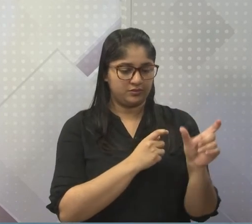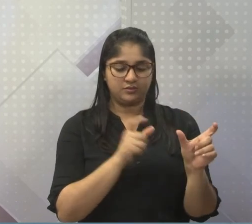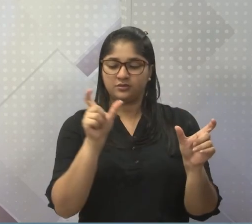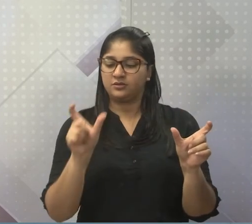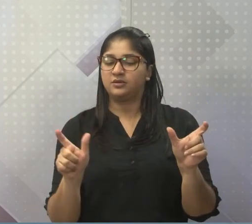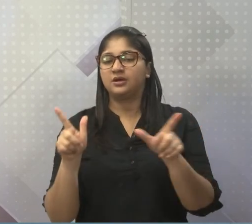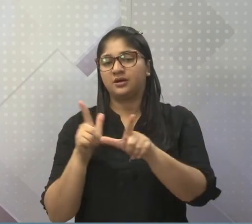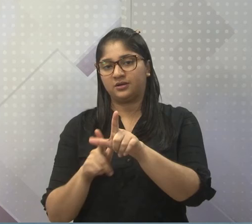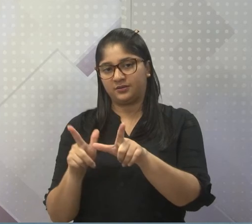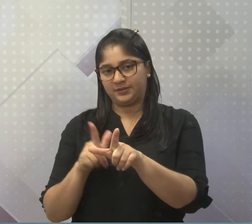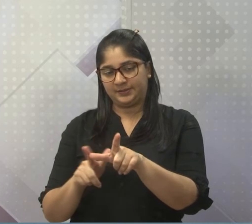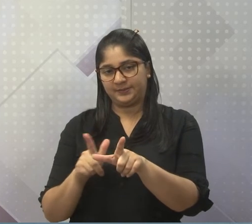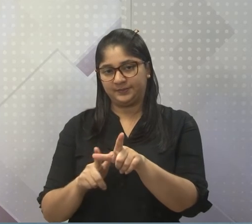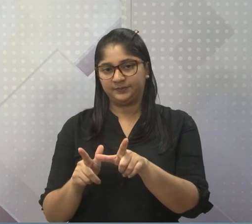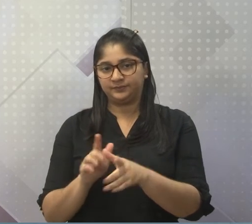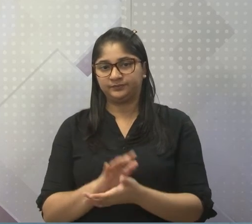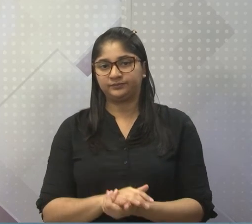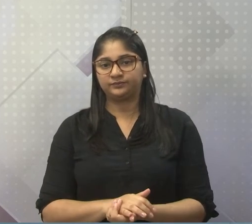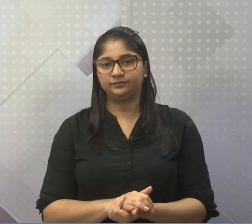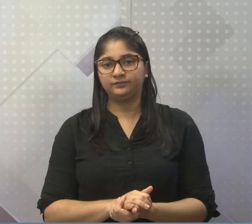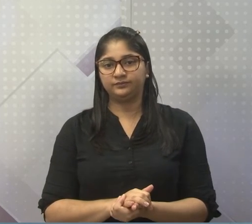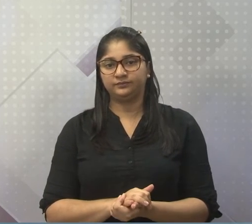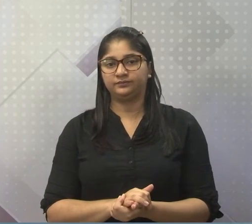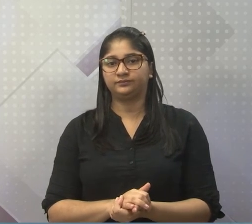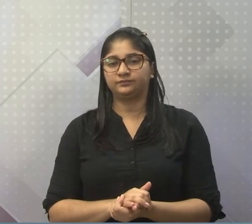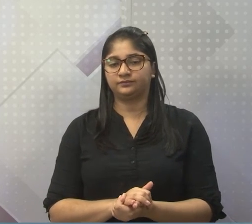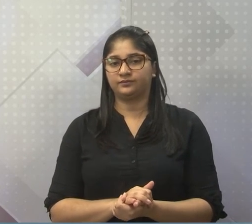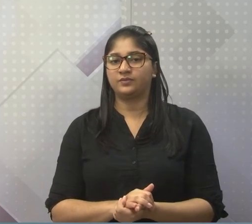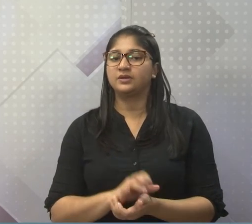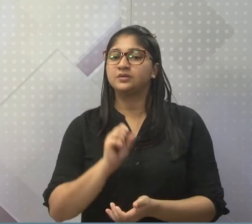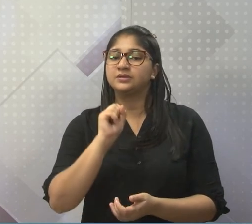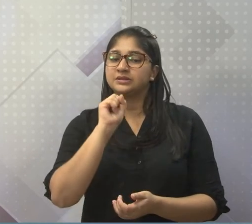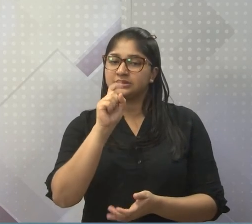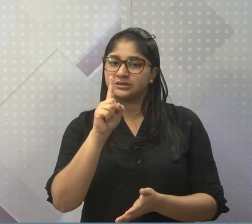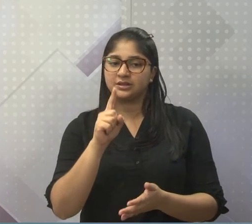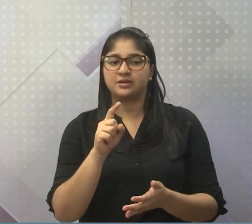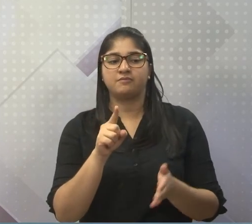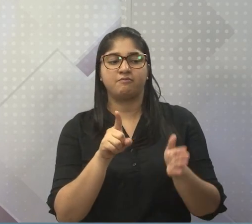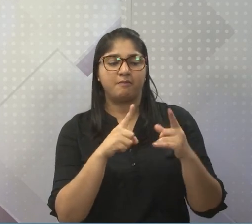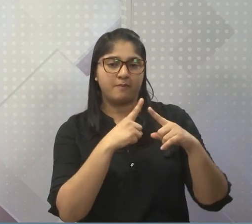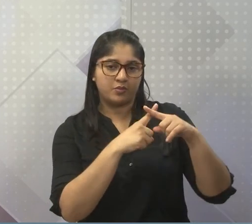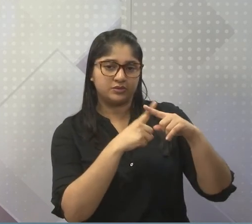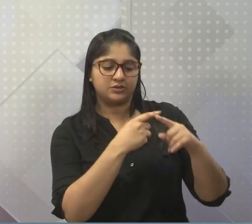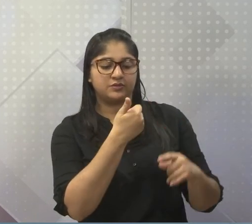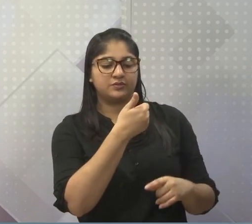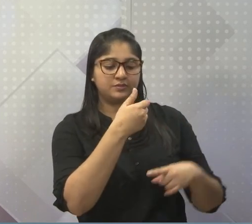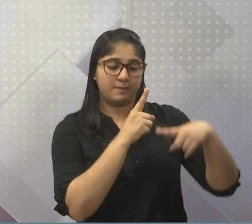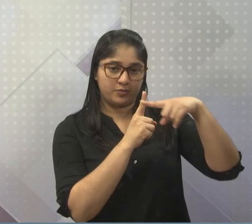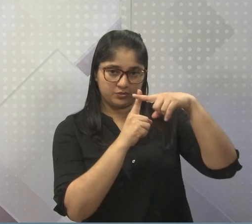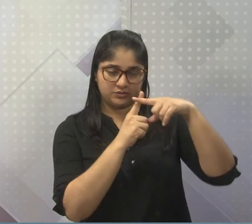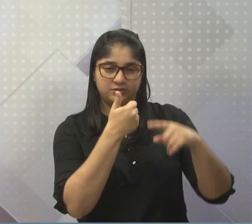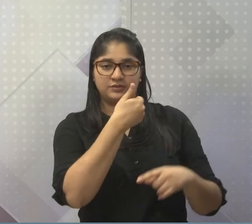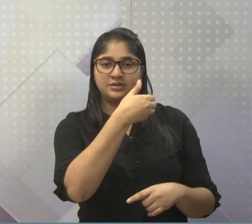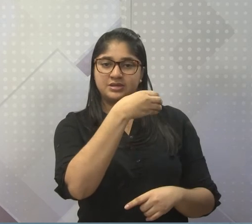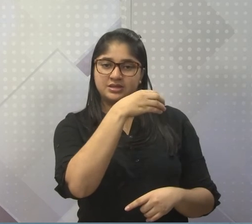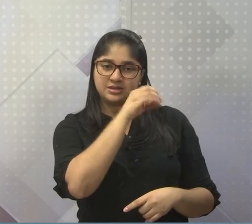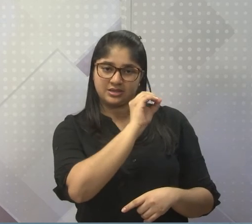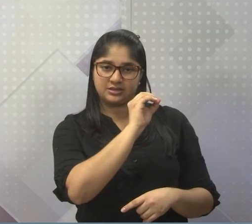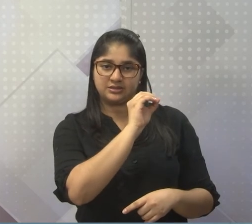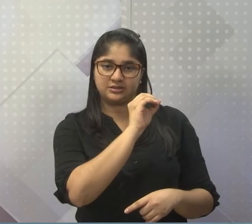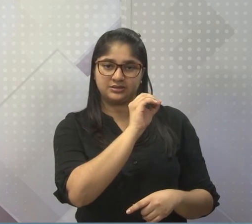só letras. Então, 10N, se ele é positivo, ele vai negativo,